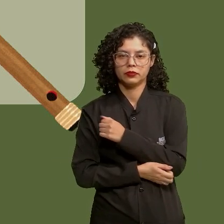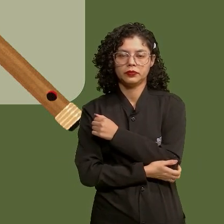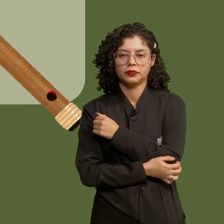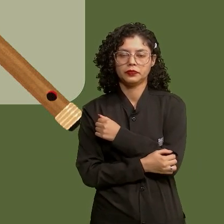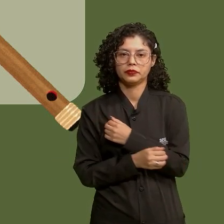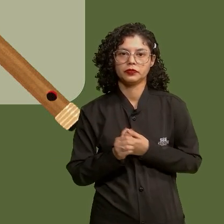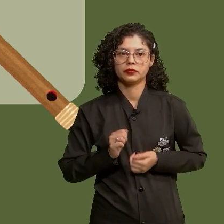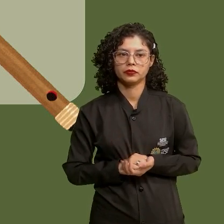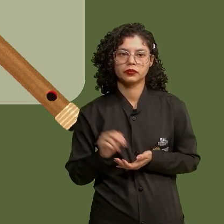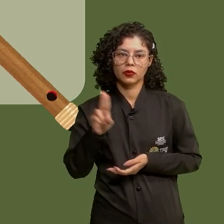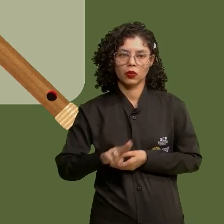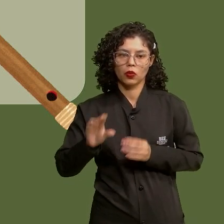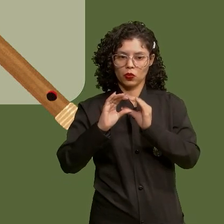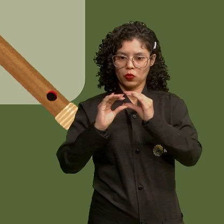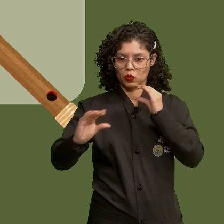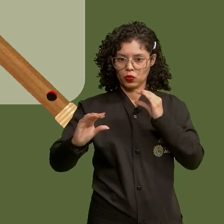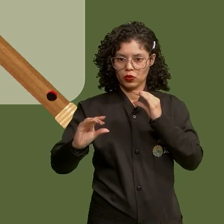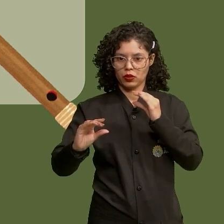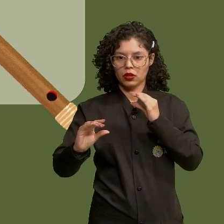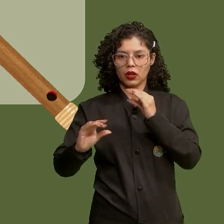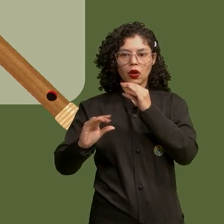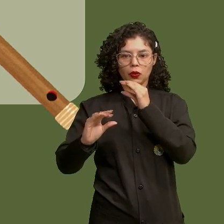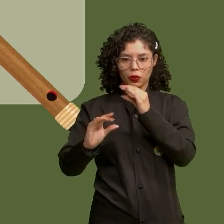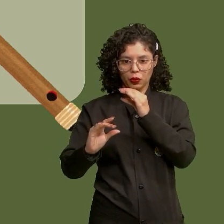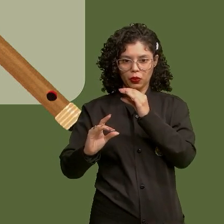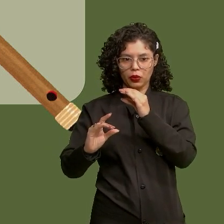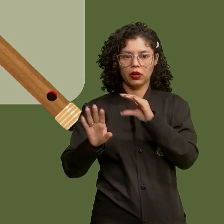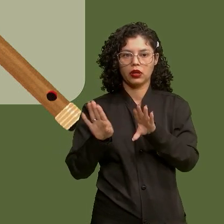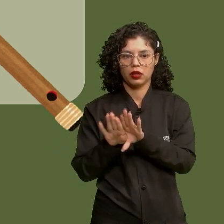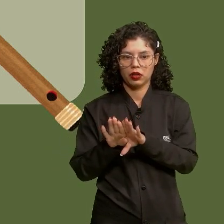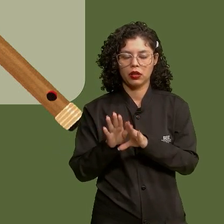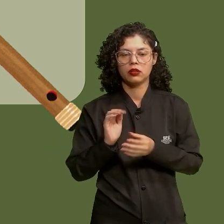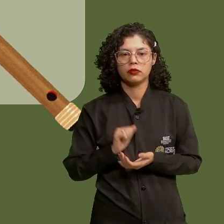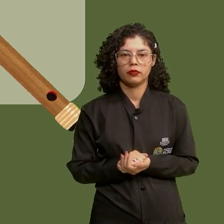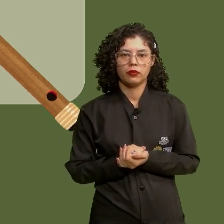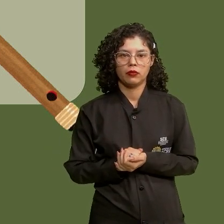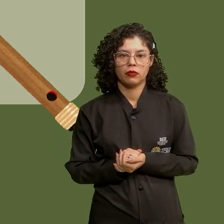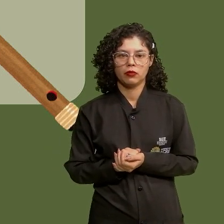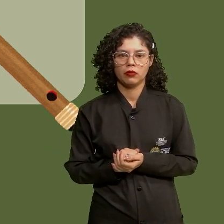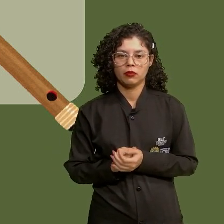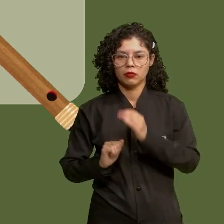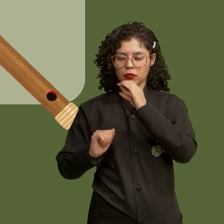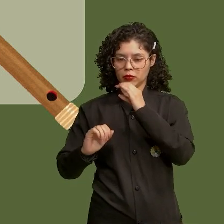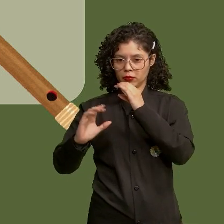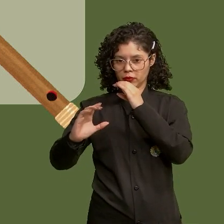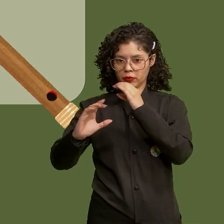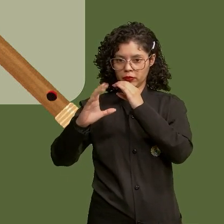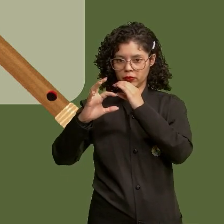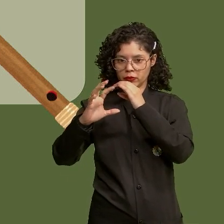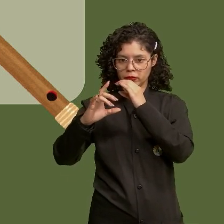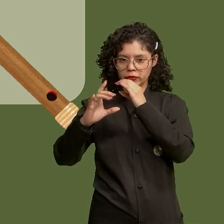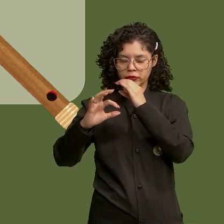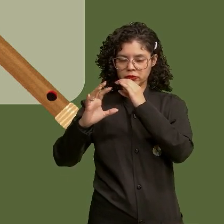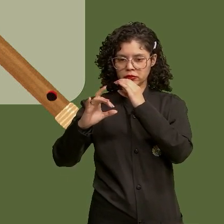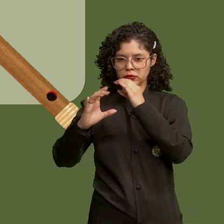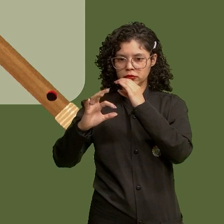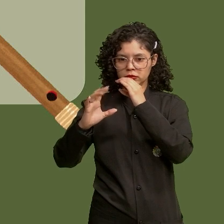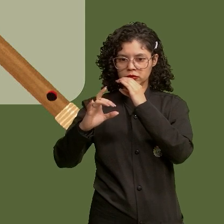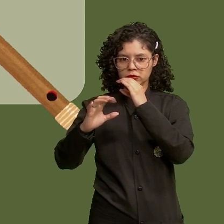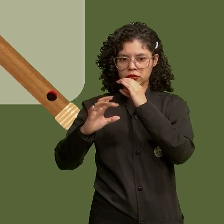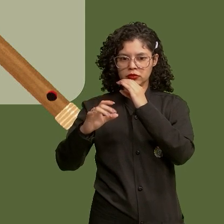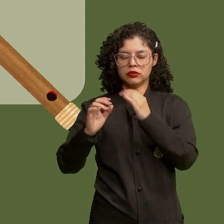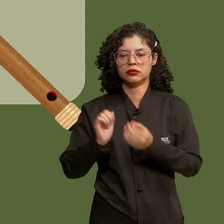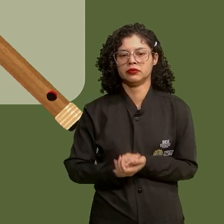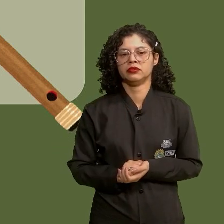ela utiliza uma palheta que vibra quando você sopra o ar no bocal. A trombeta é um instrumento de sopro com boquilha